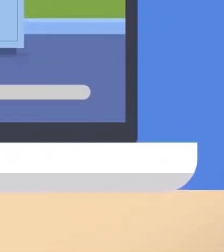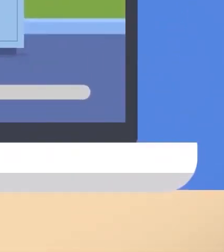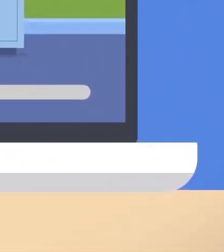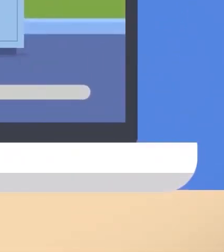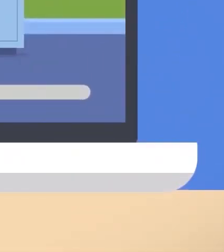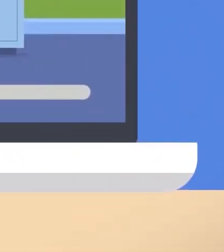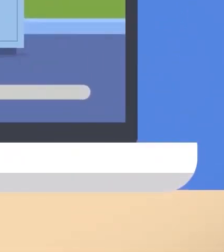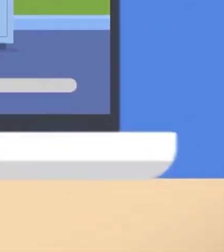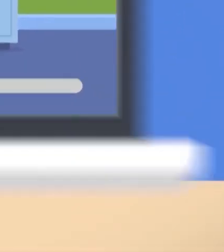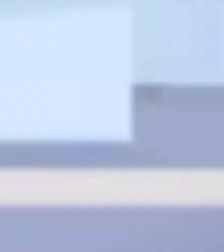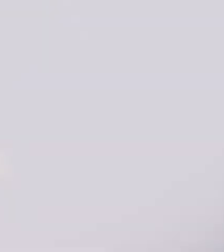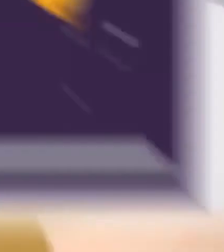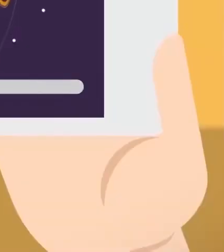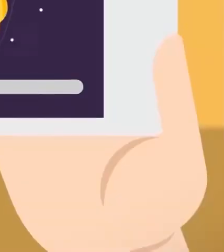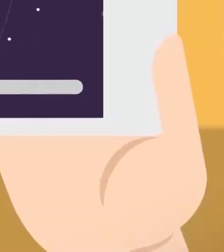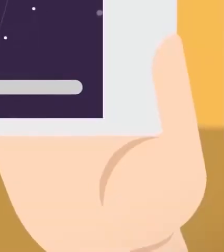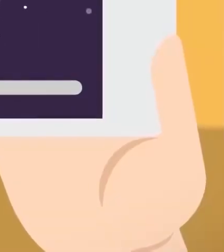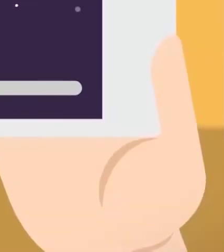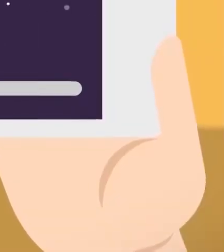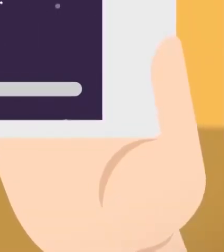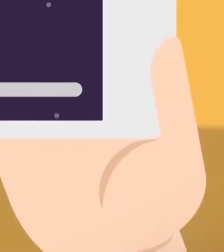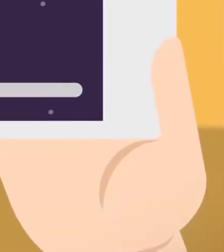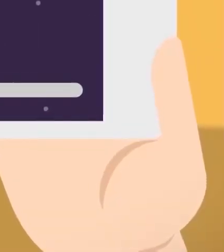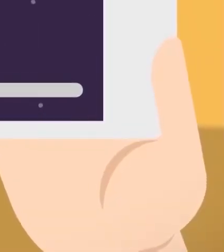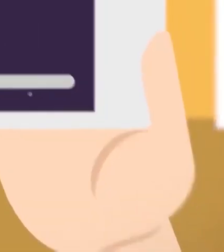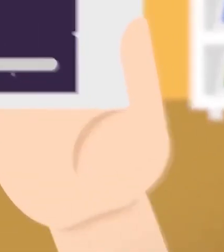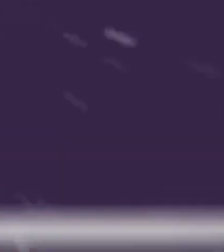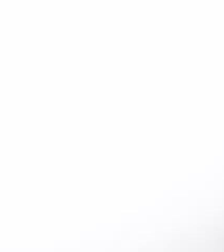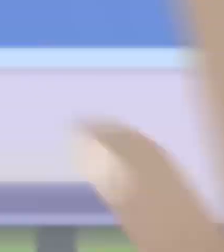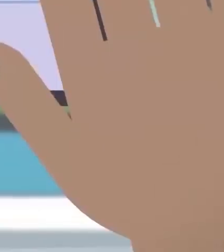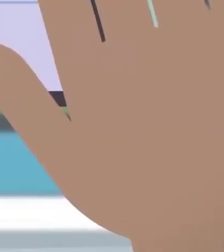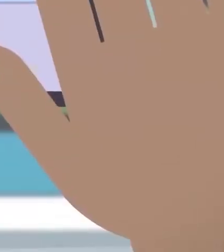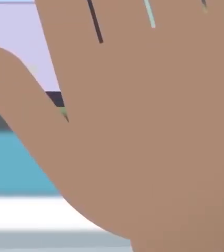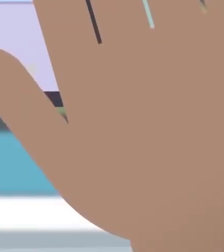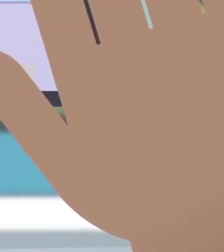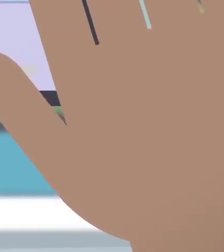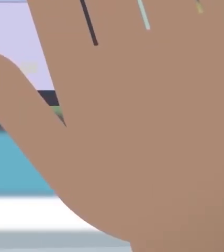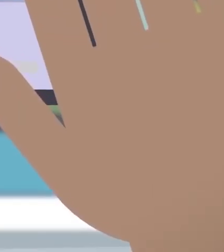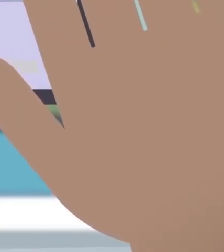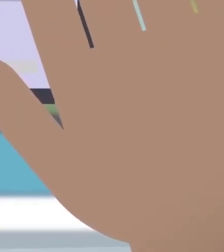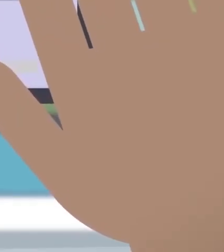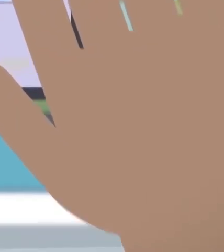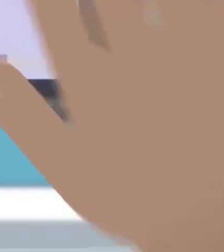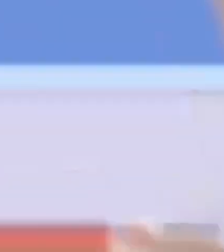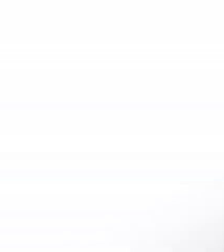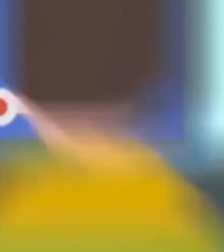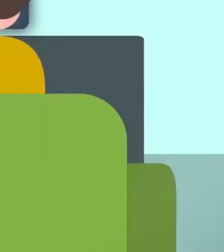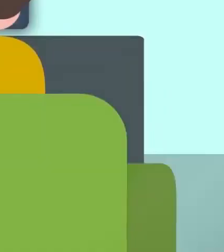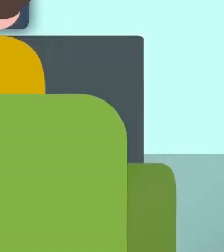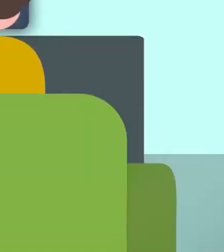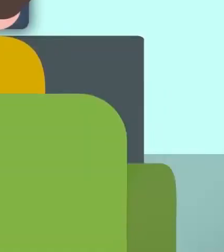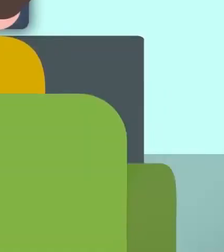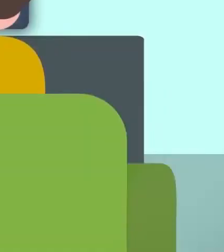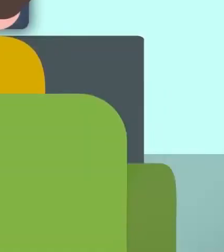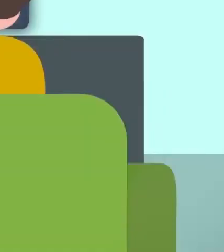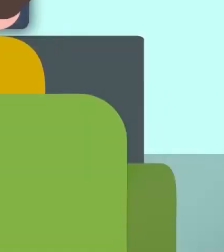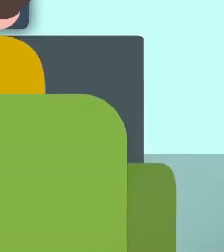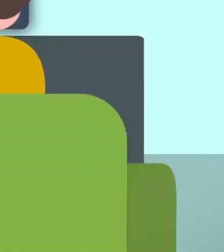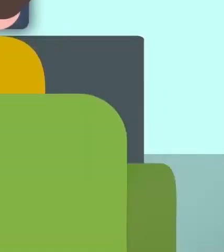aquele abraço virtual, porque nós não podemos ter tanto contato, vocês sabem esse momento que nós estamos vivendo,